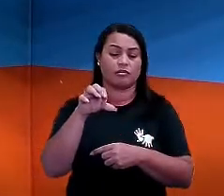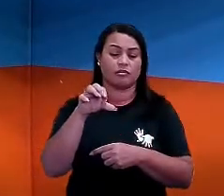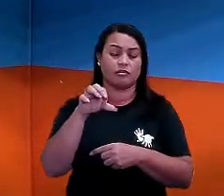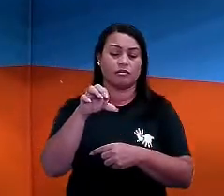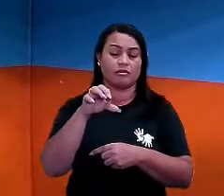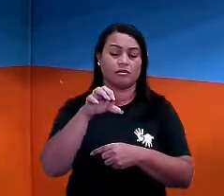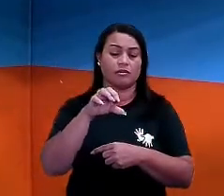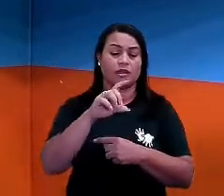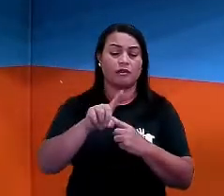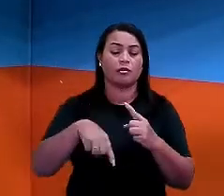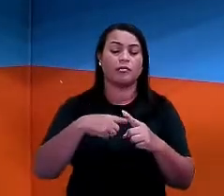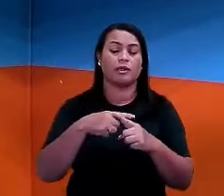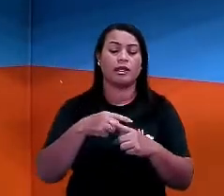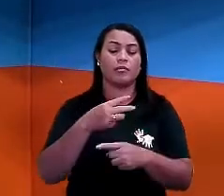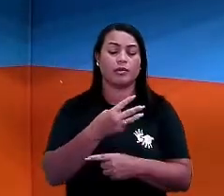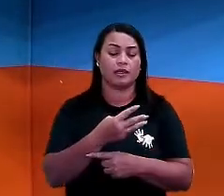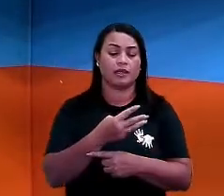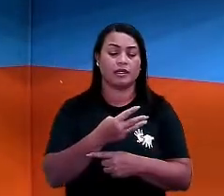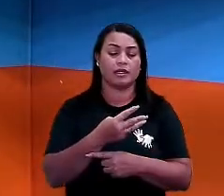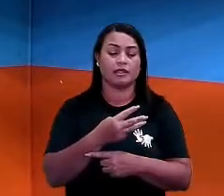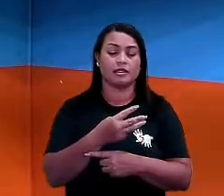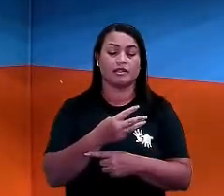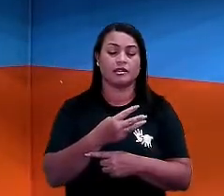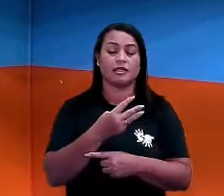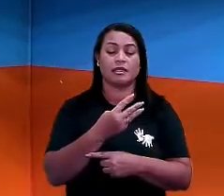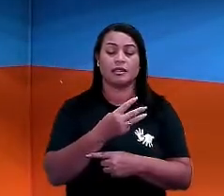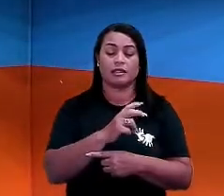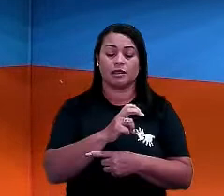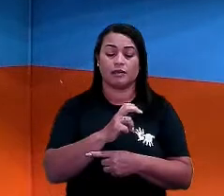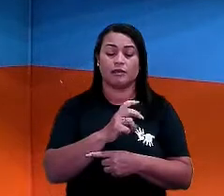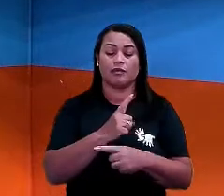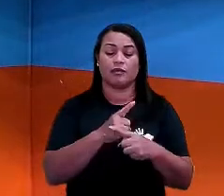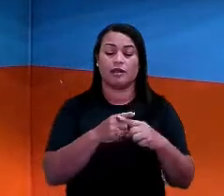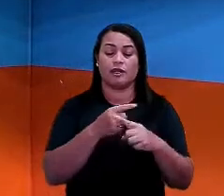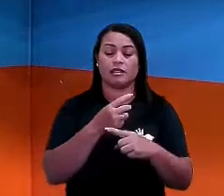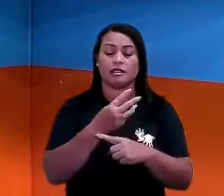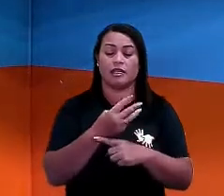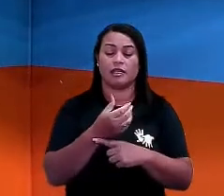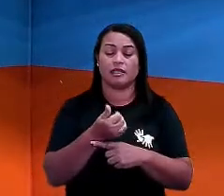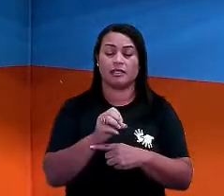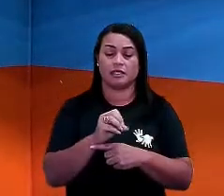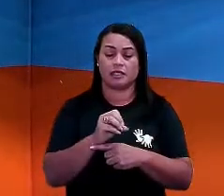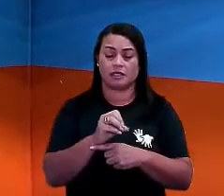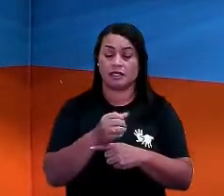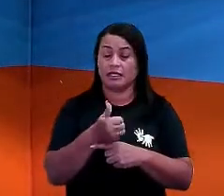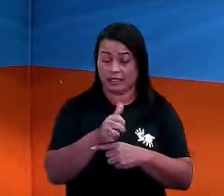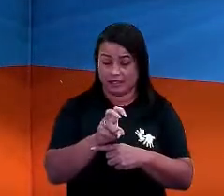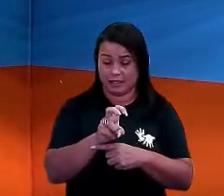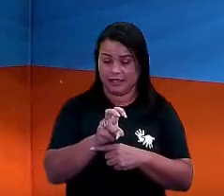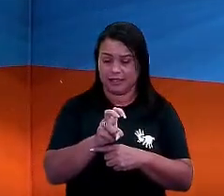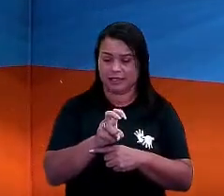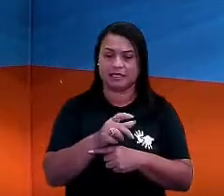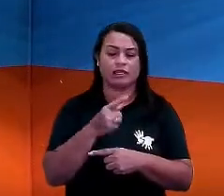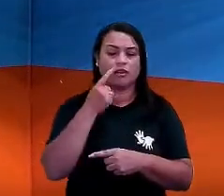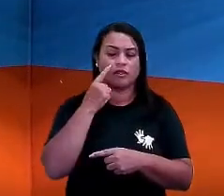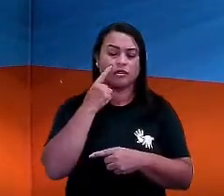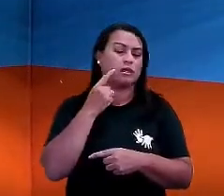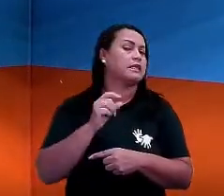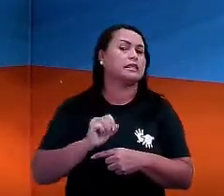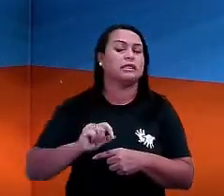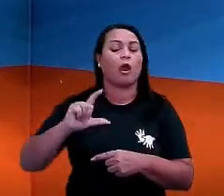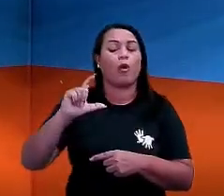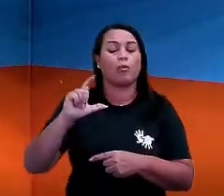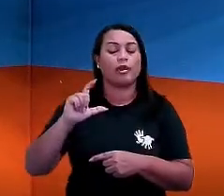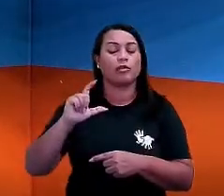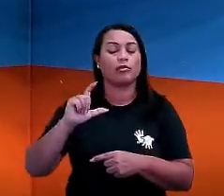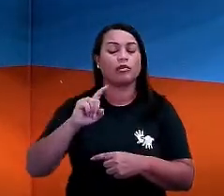vou multiplicar por 3. Então, 5 vezes 3, 15. E aí, aumentou. Se aumentou,